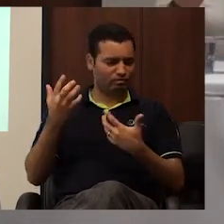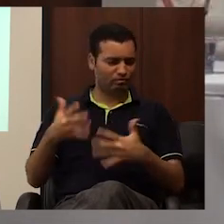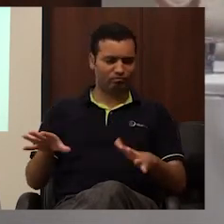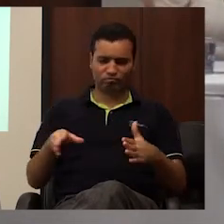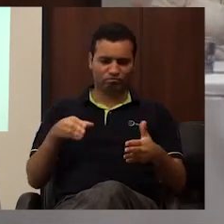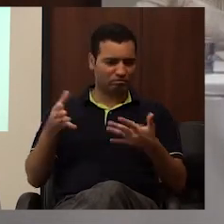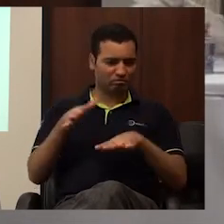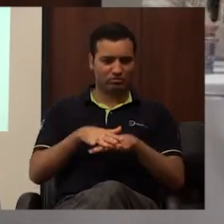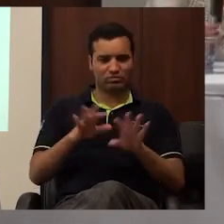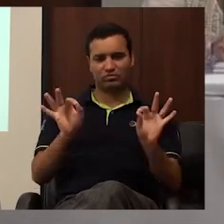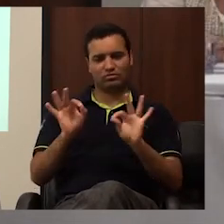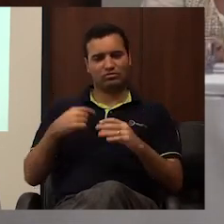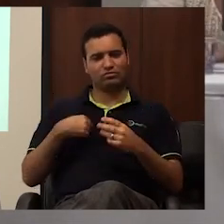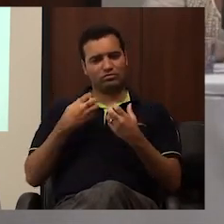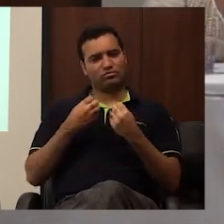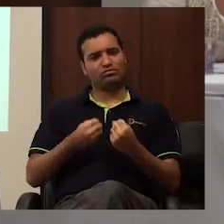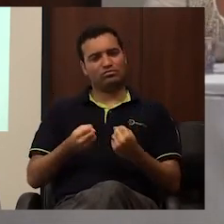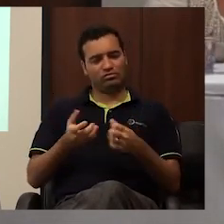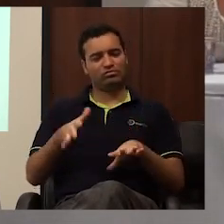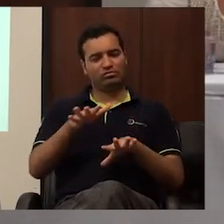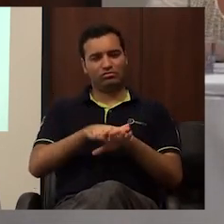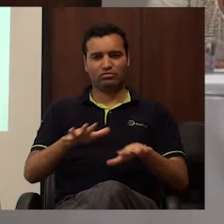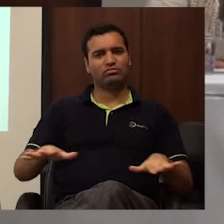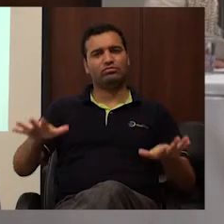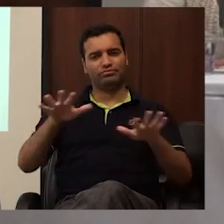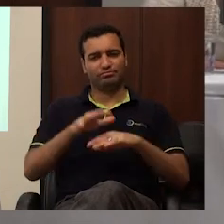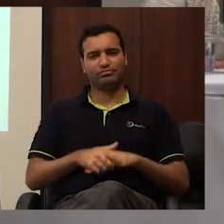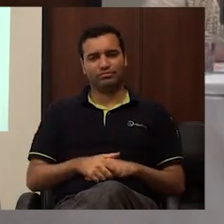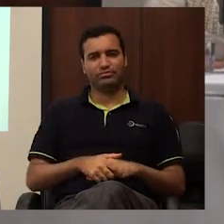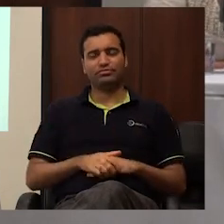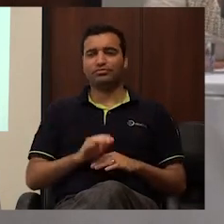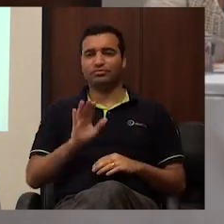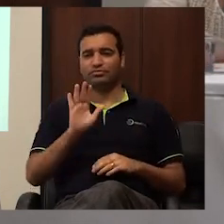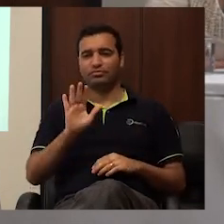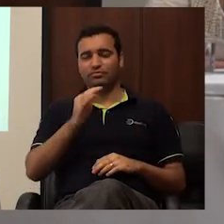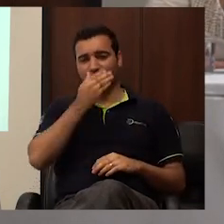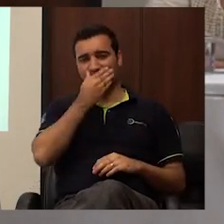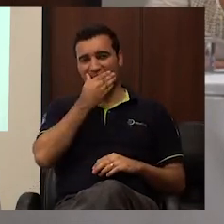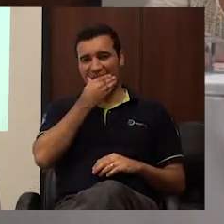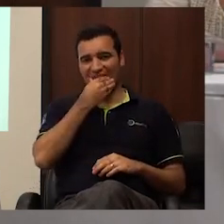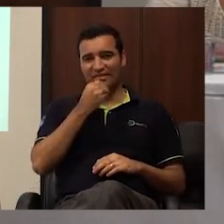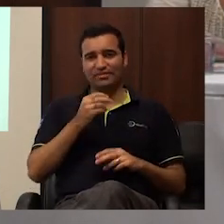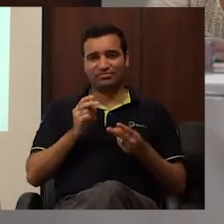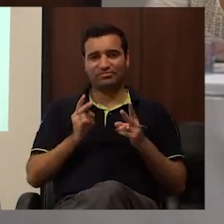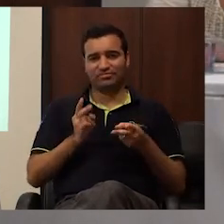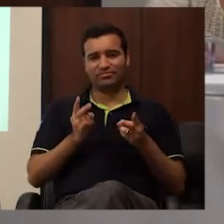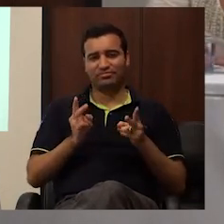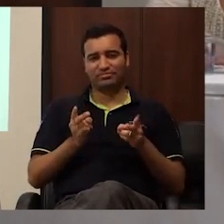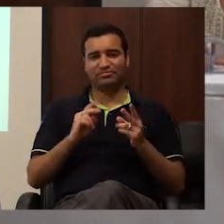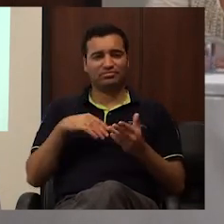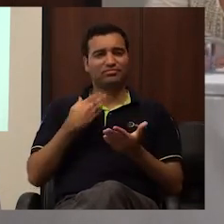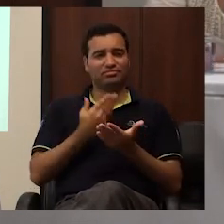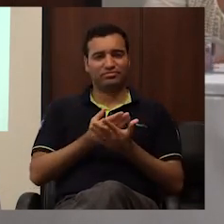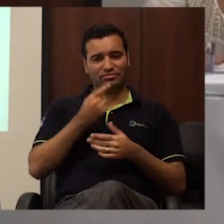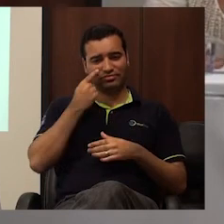esse movimento inclusivista, para todos, né? Mas ainda